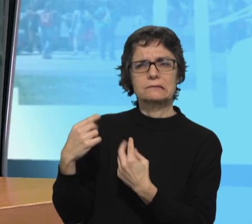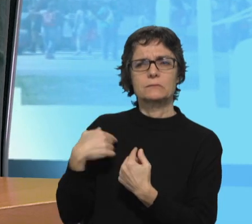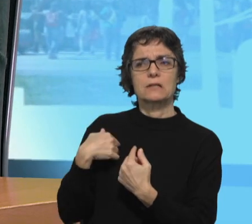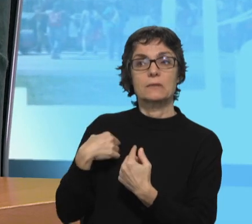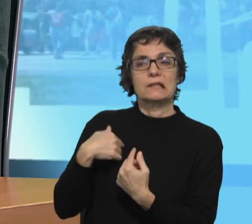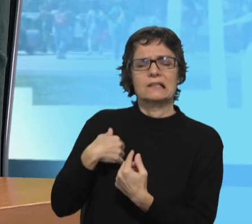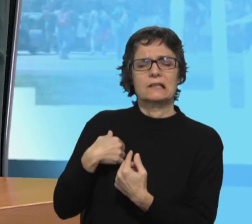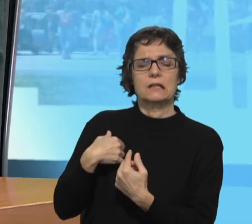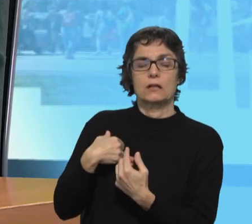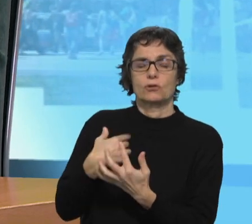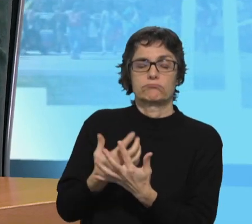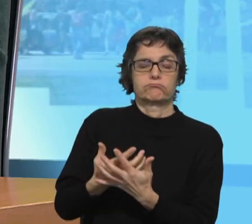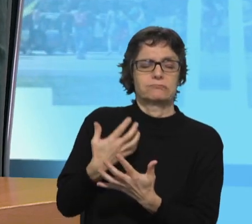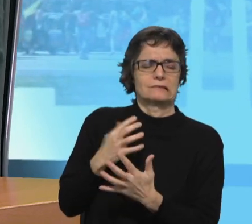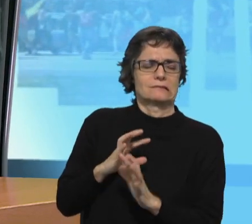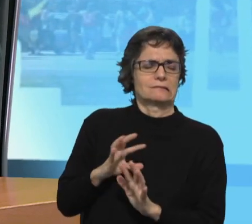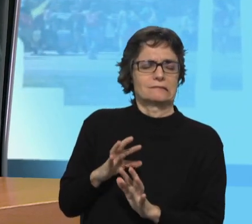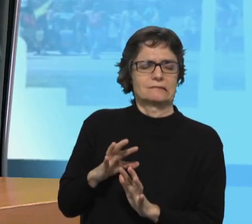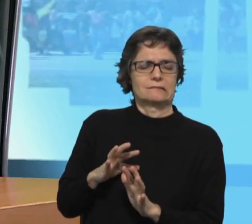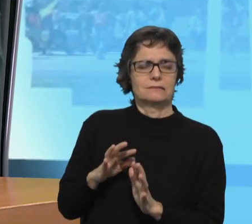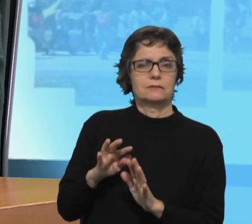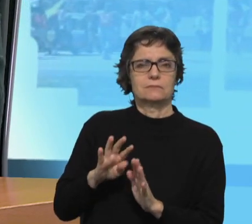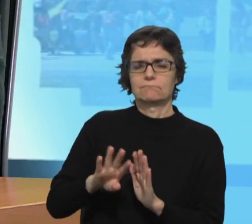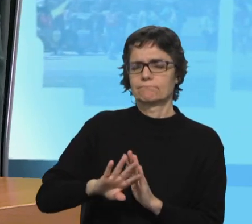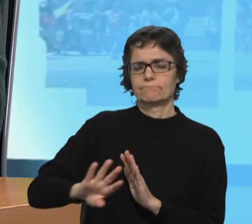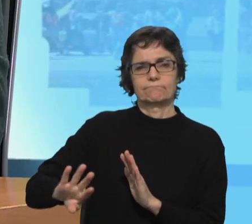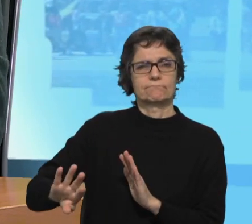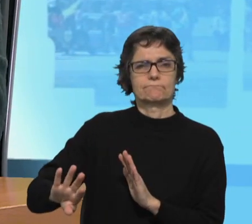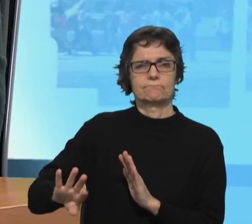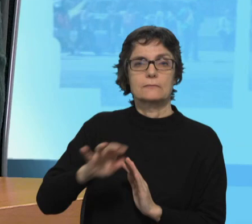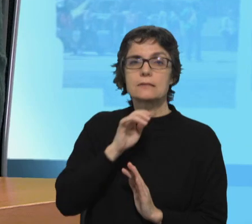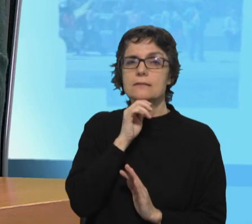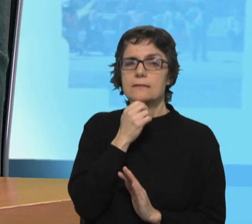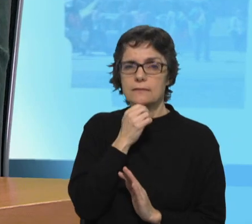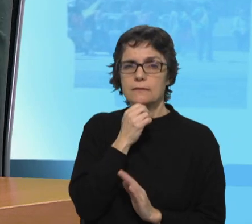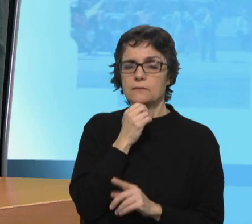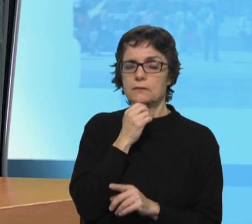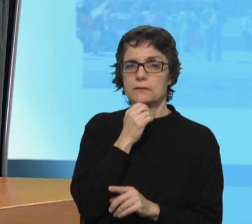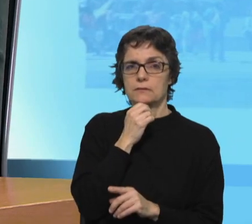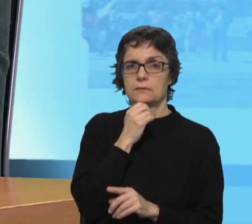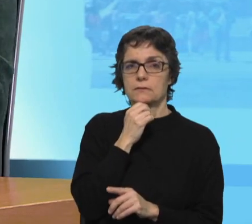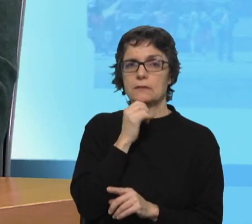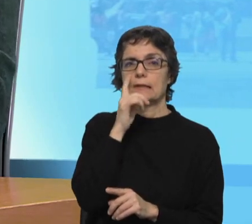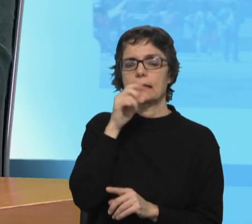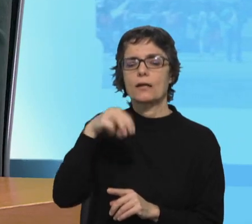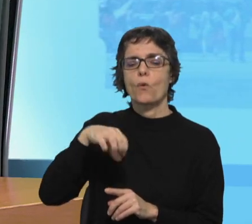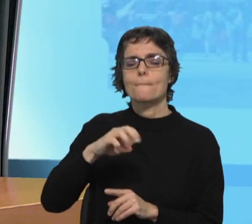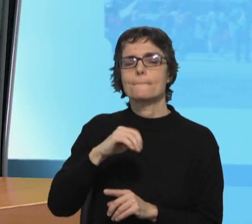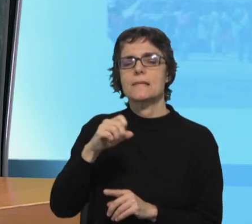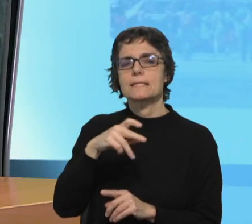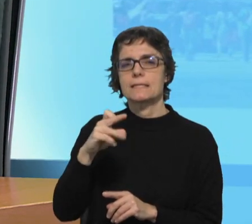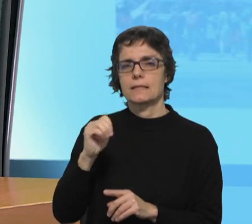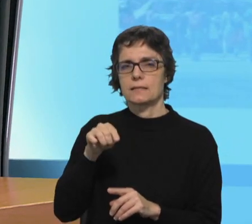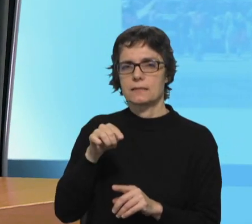pessoa extraordinária, que ele é o Messias, o segredo messiânico. Segredo. A partir de uma certa altura, sim. Jesus,